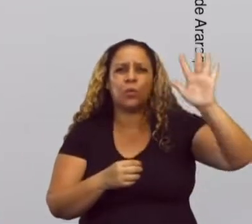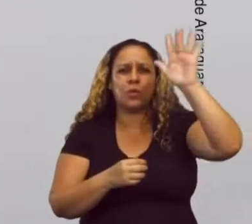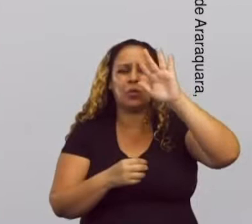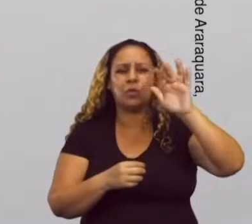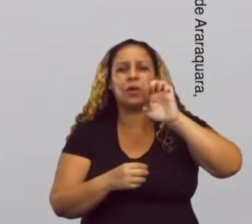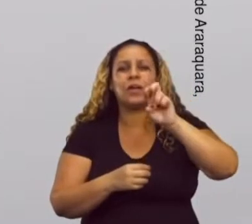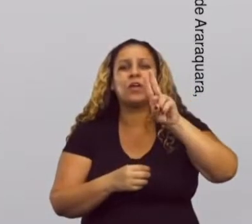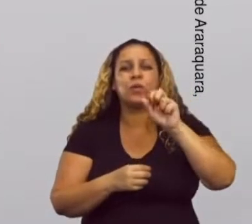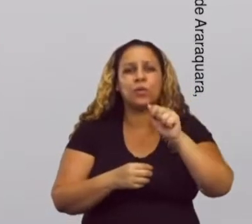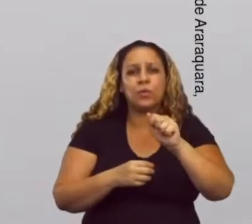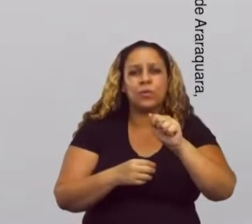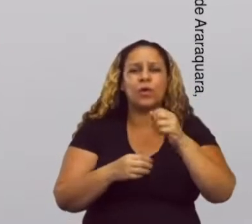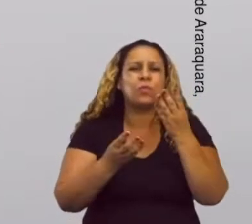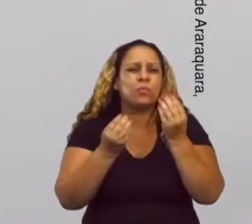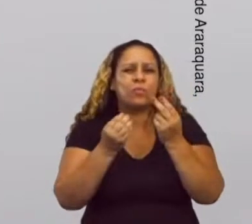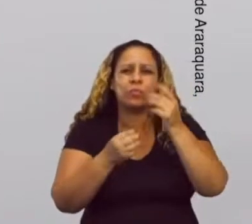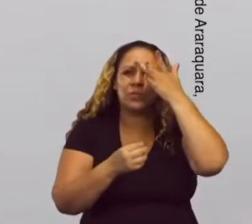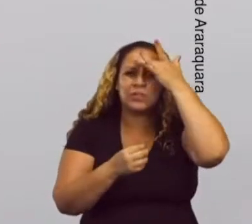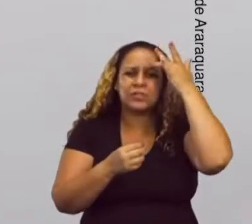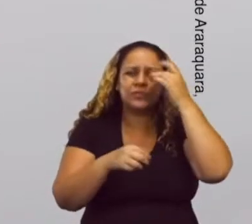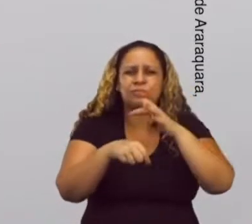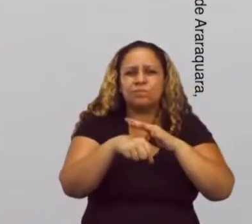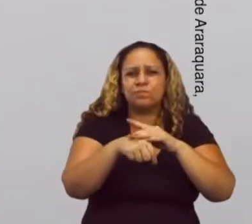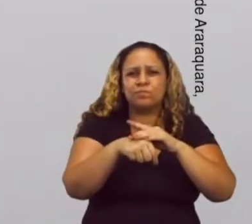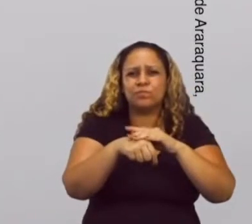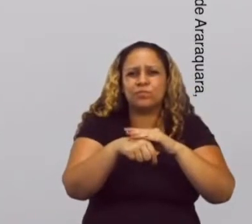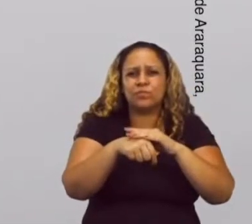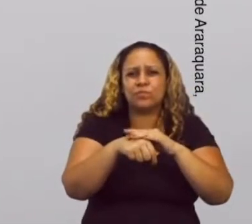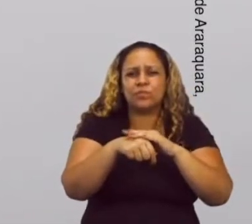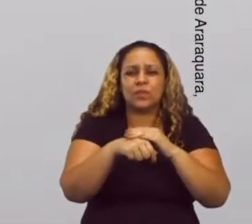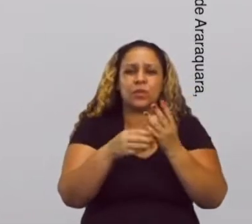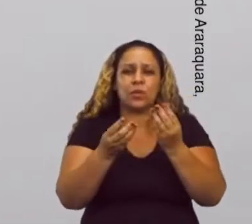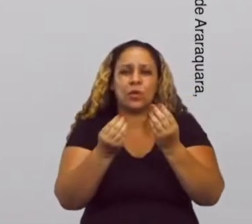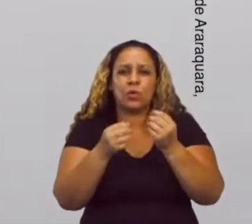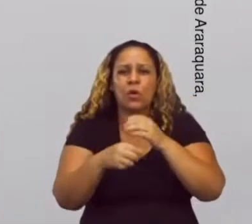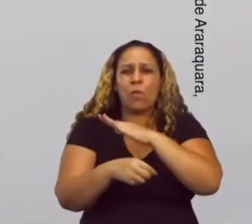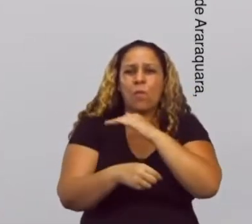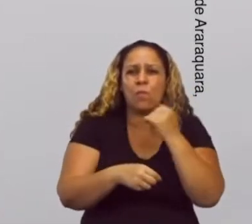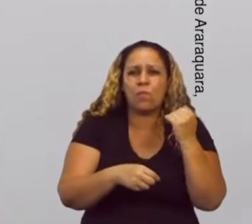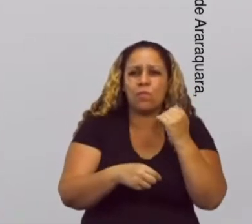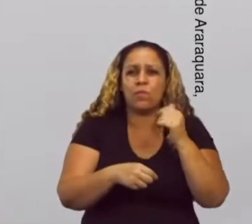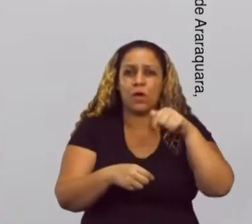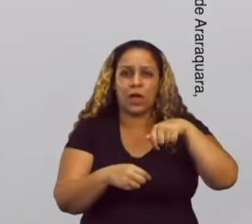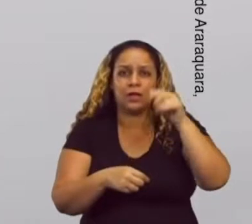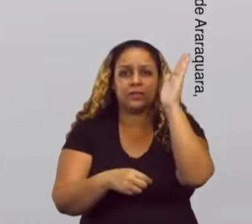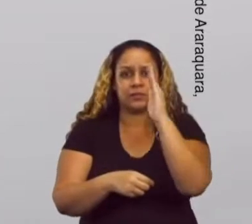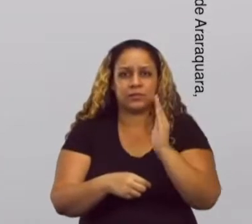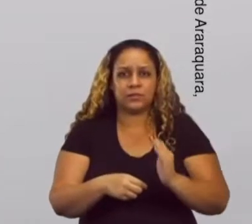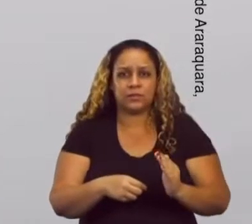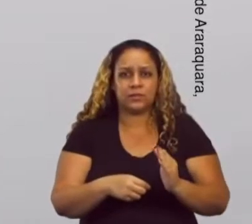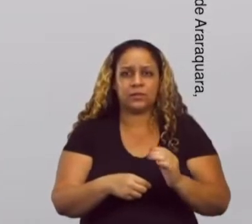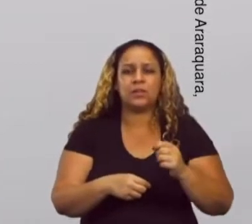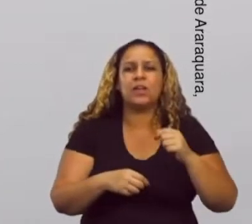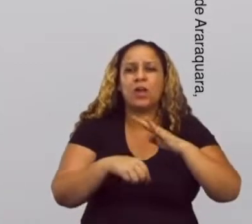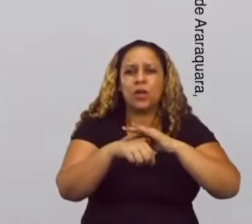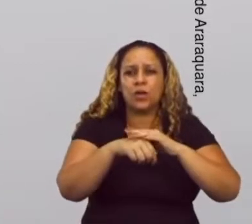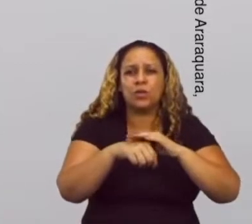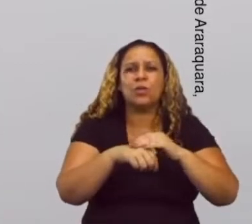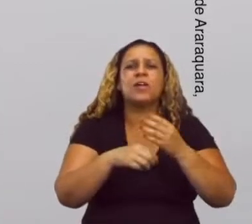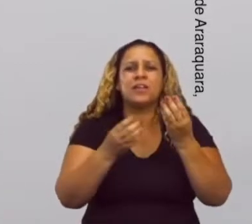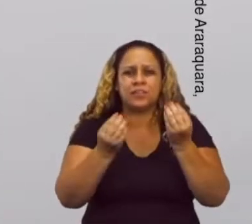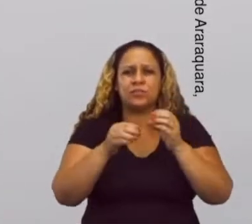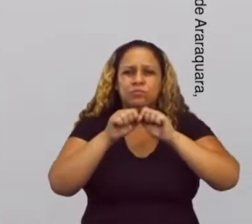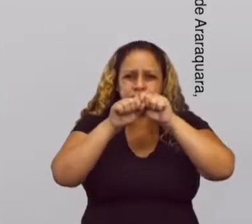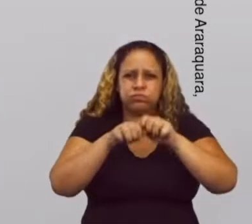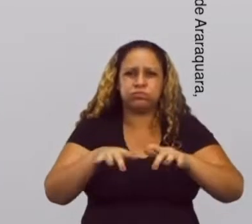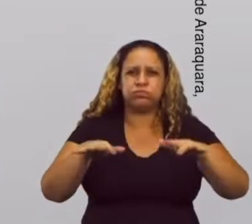Estados Unidos. Muita gente ficando doente, muita gente morrendo. No Brasil, a doença ainda está